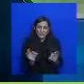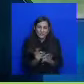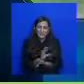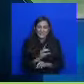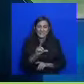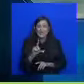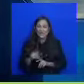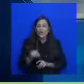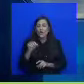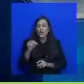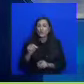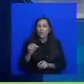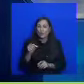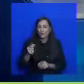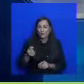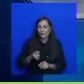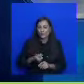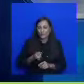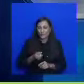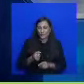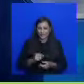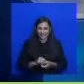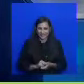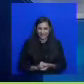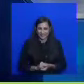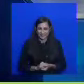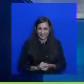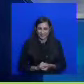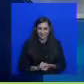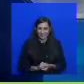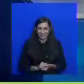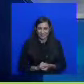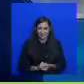poder conhecer qual o número sorteado.